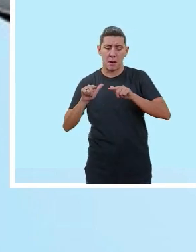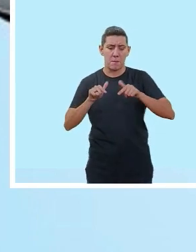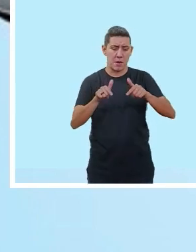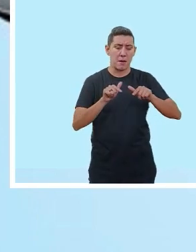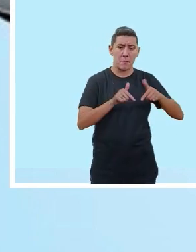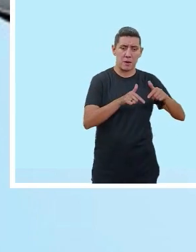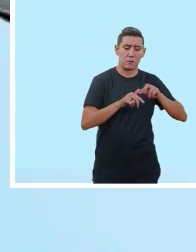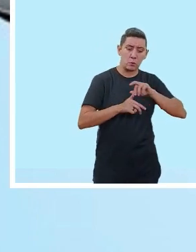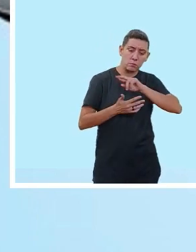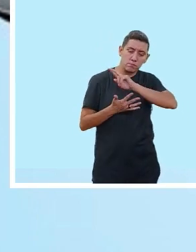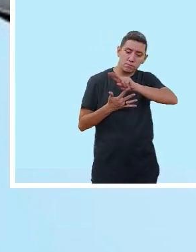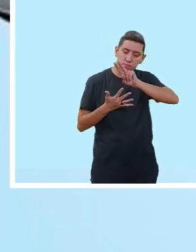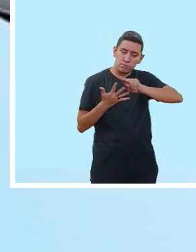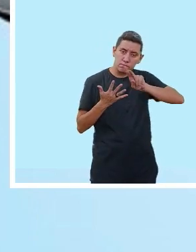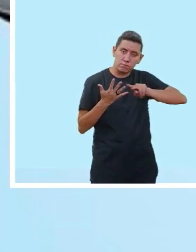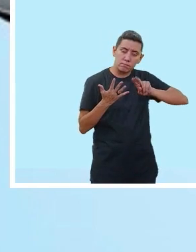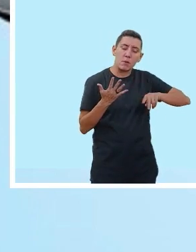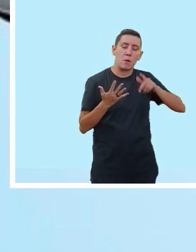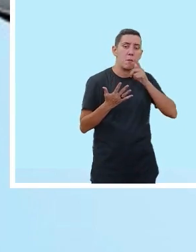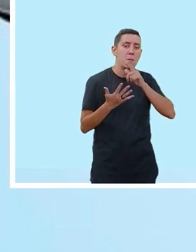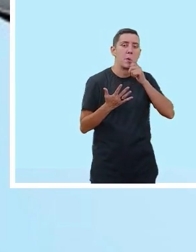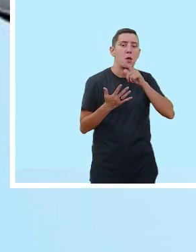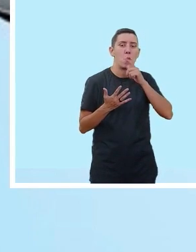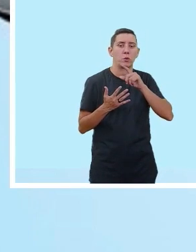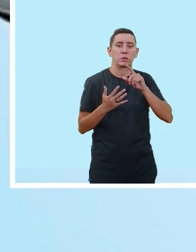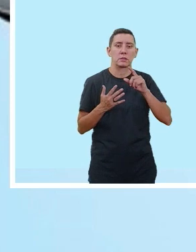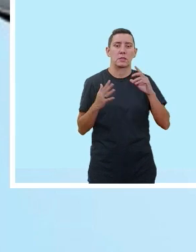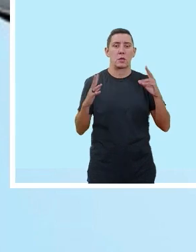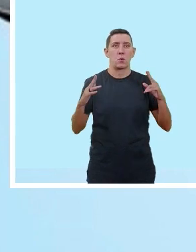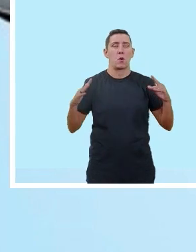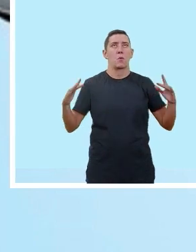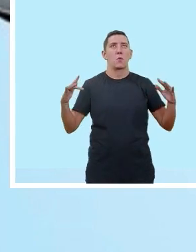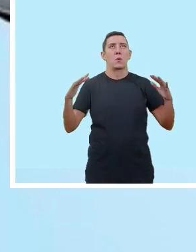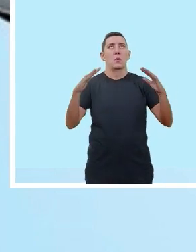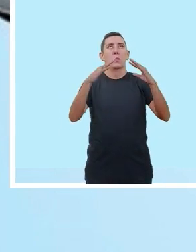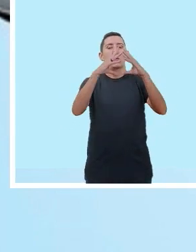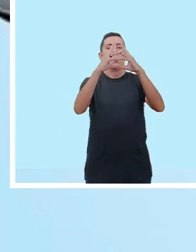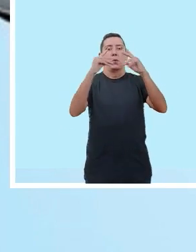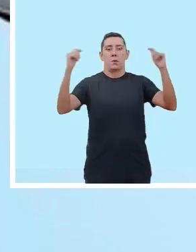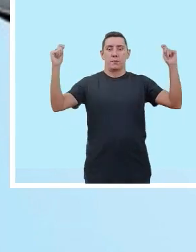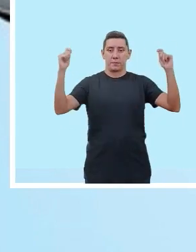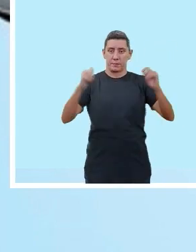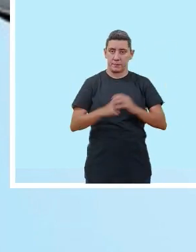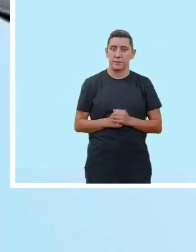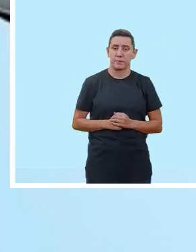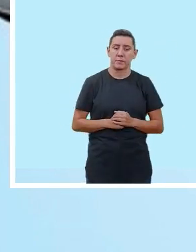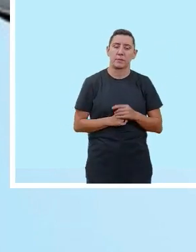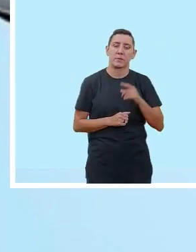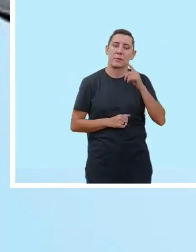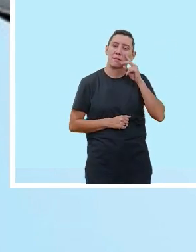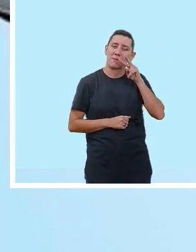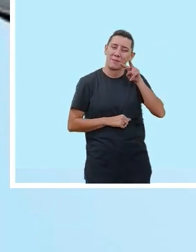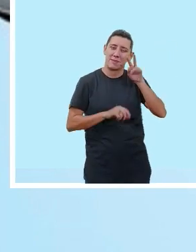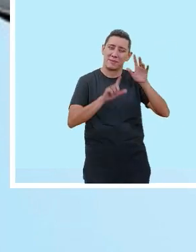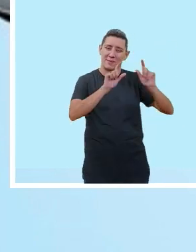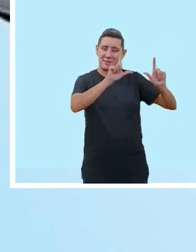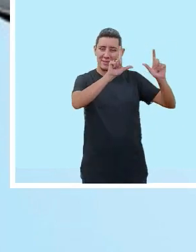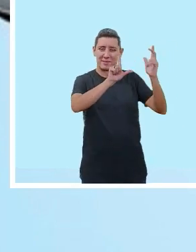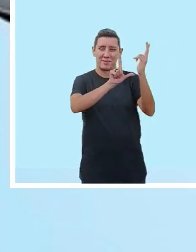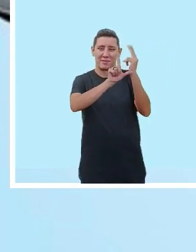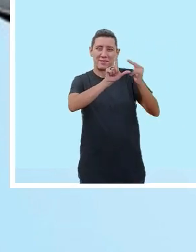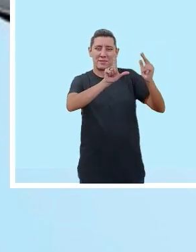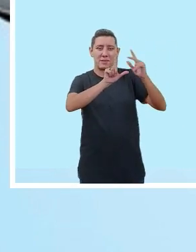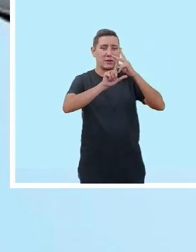para garantir com que essa meta seja atingida, né? Aqui um panorama geral, né, da